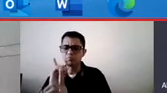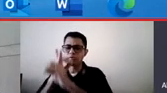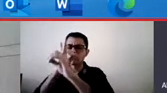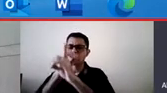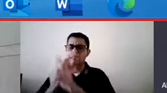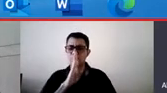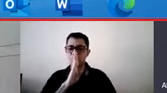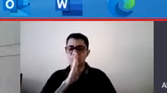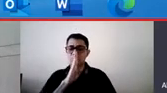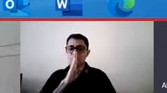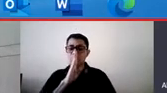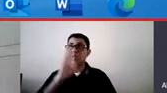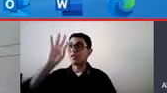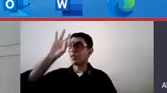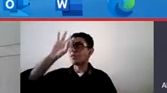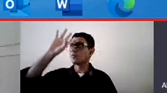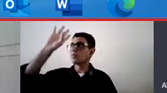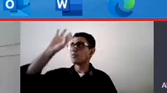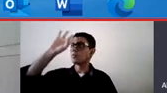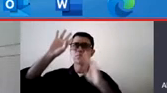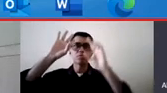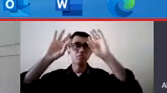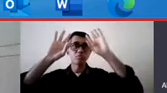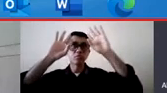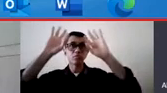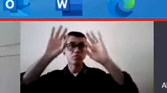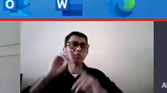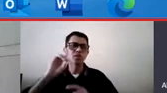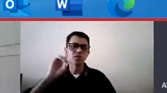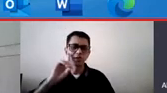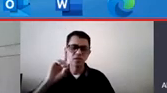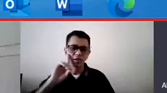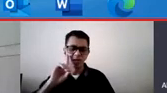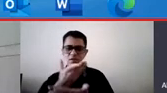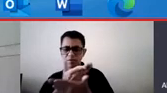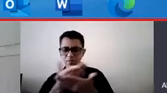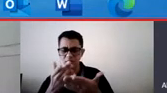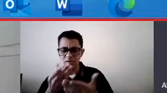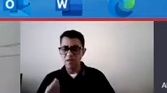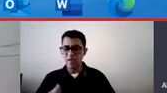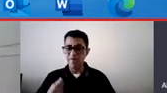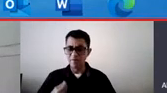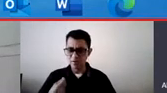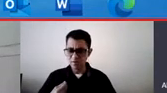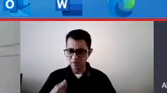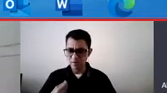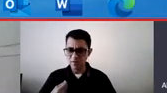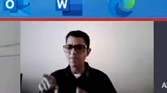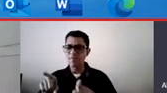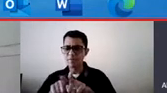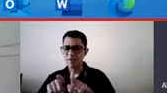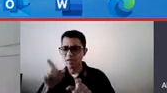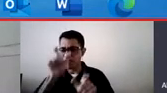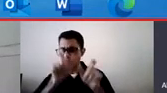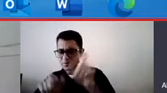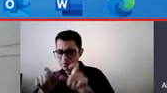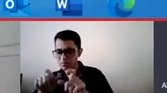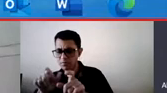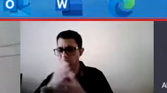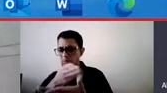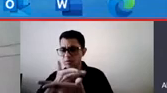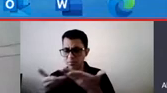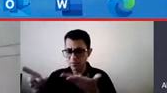lúcido, imagina coisas no seu dia a dia e proporcionam invenções, ações criativas às pessoas que estão à sua volta,